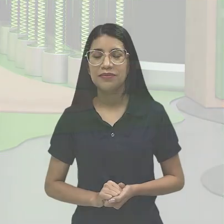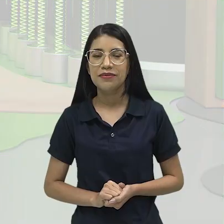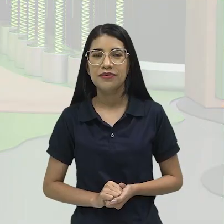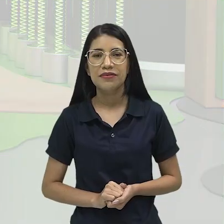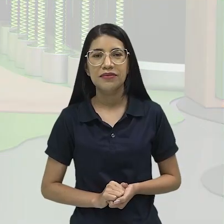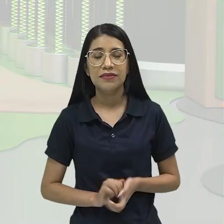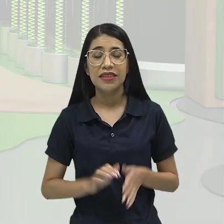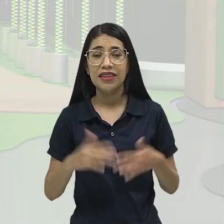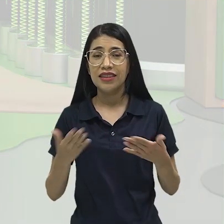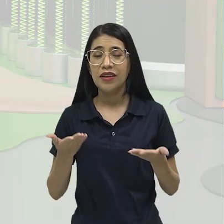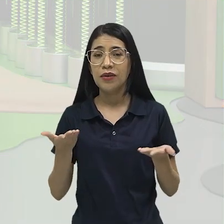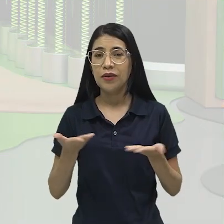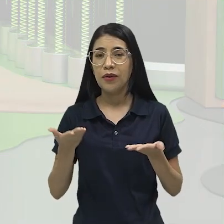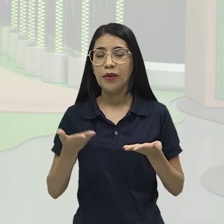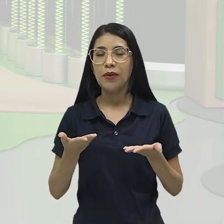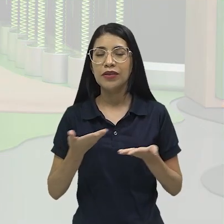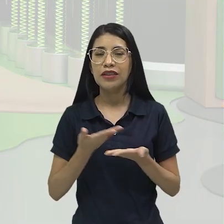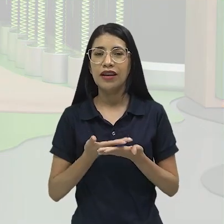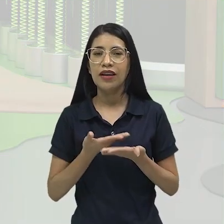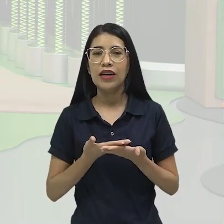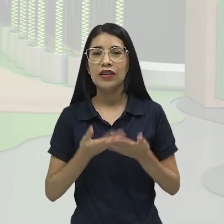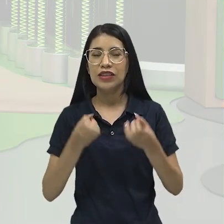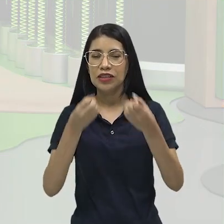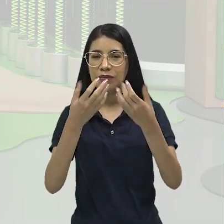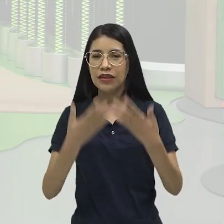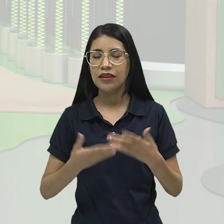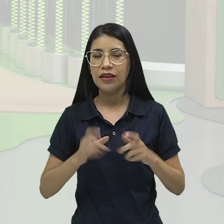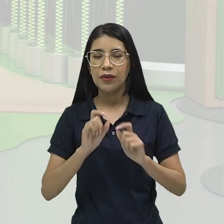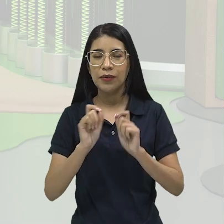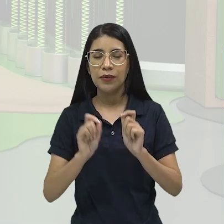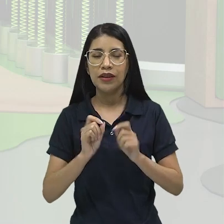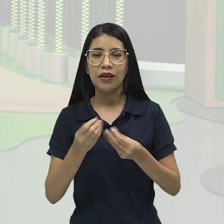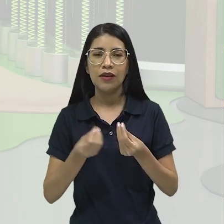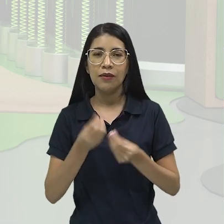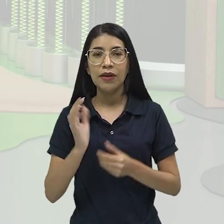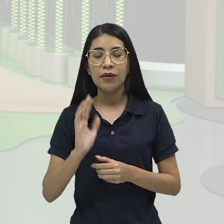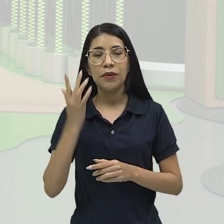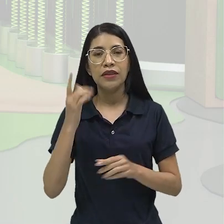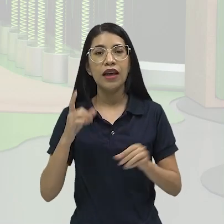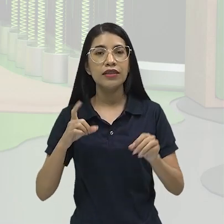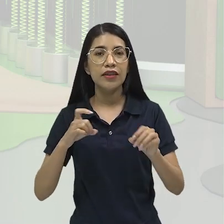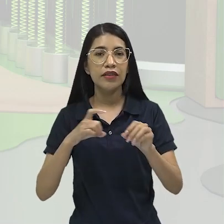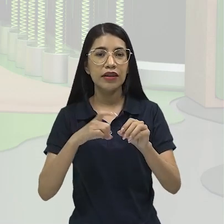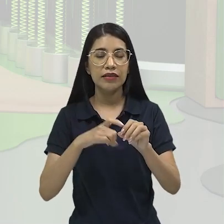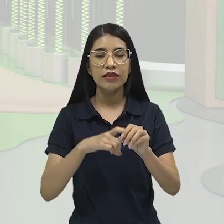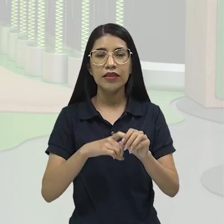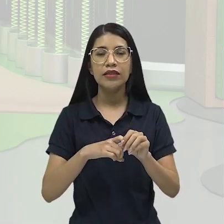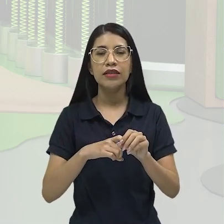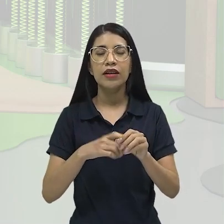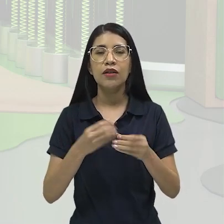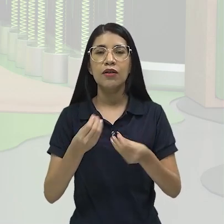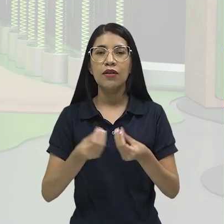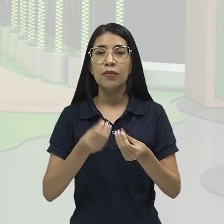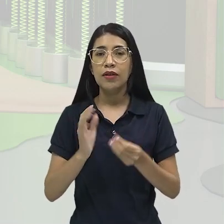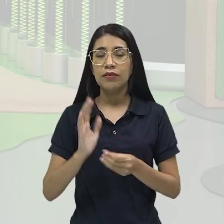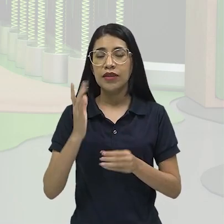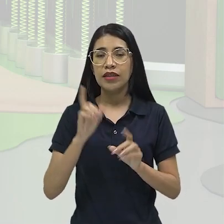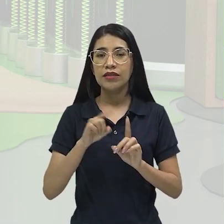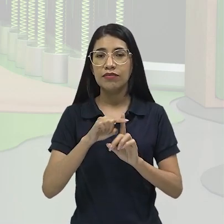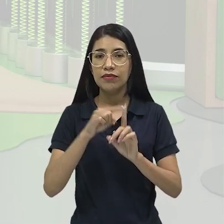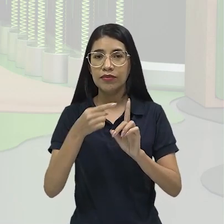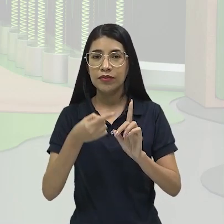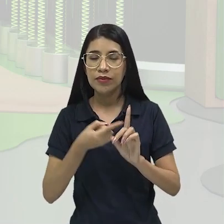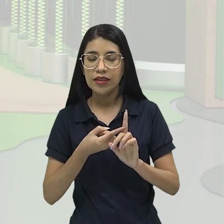Muito bem, nessa aula vamos falar um pouco sobre a fecundação, como ocorre a gestação e